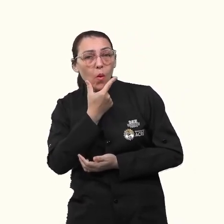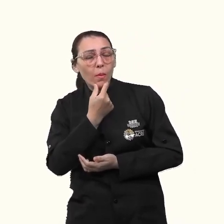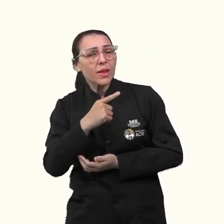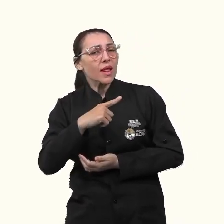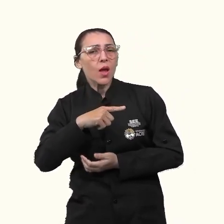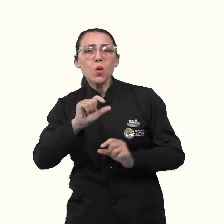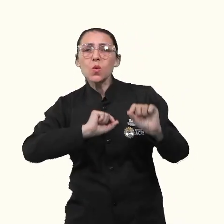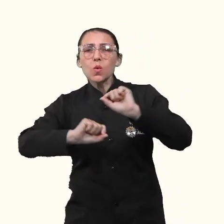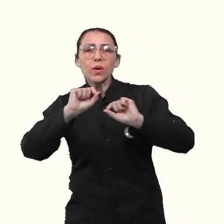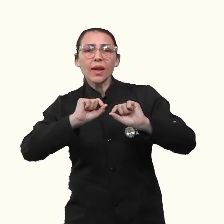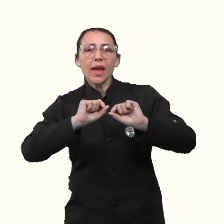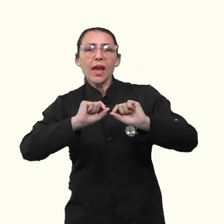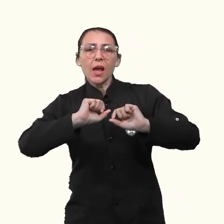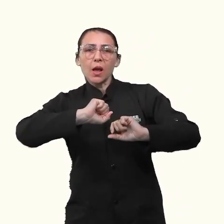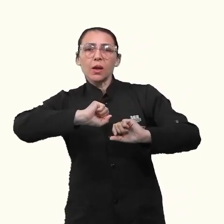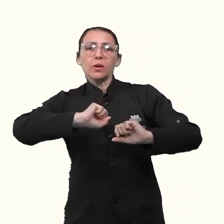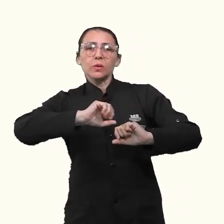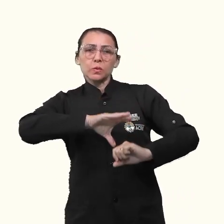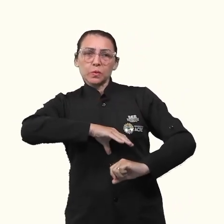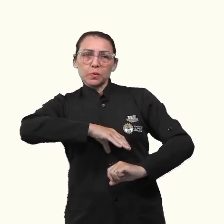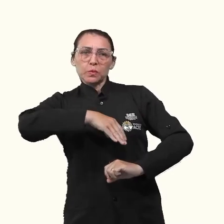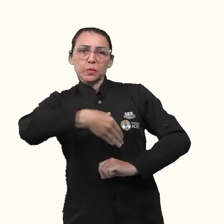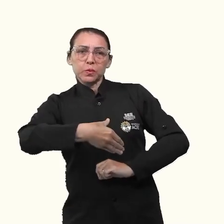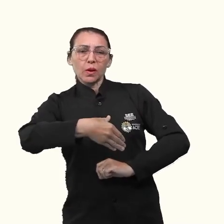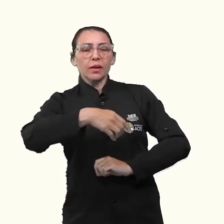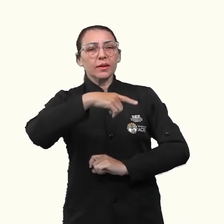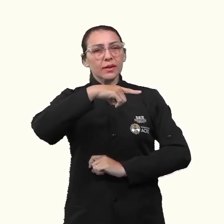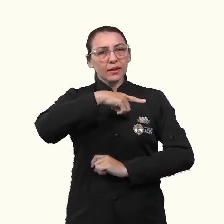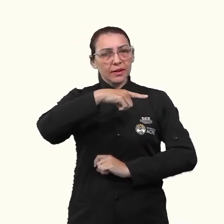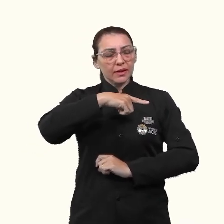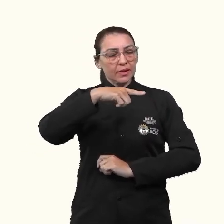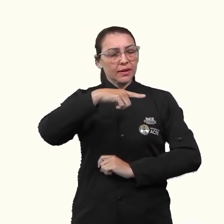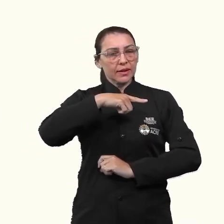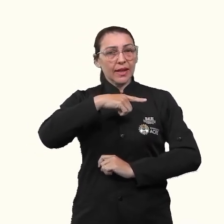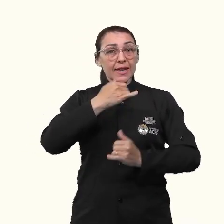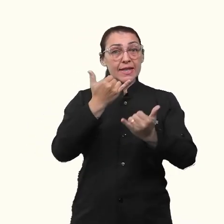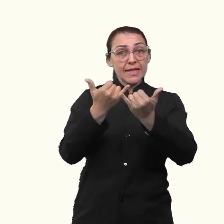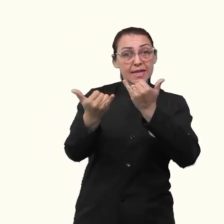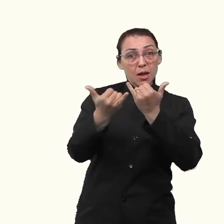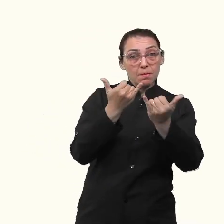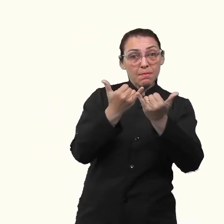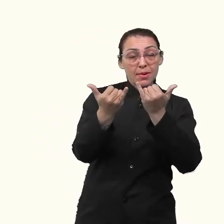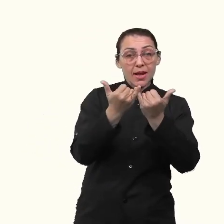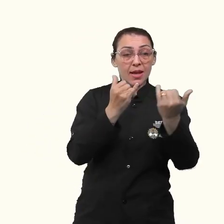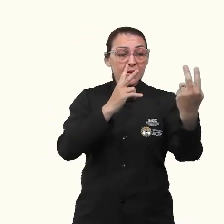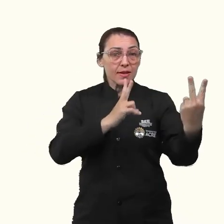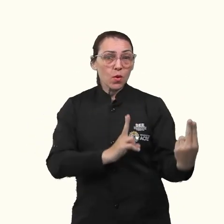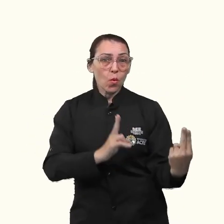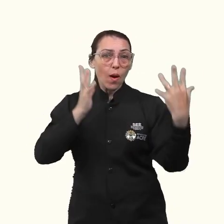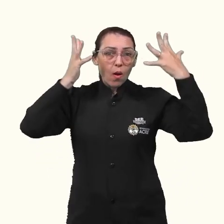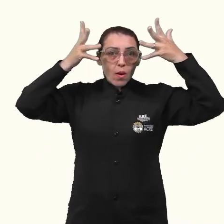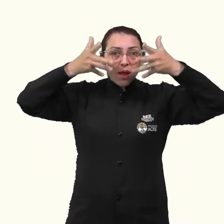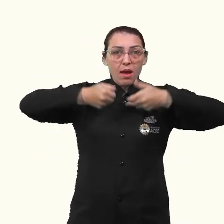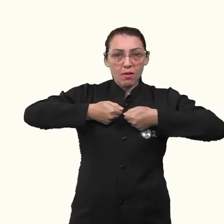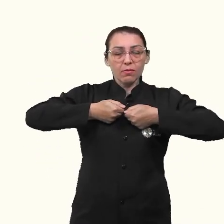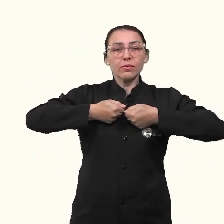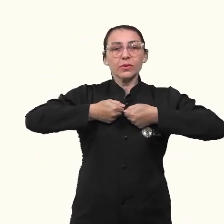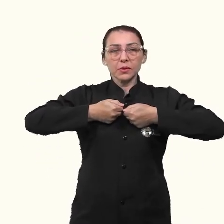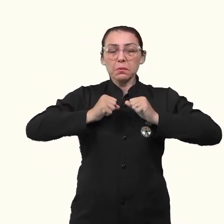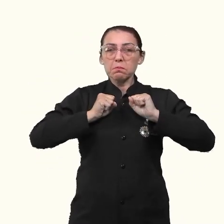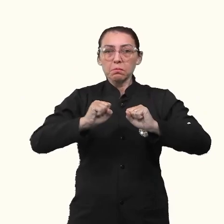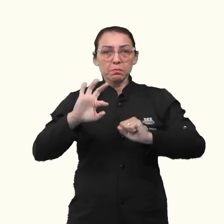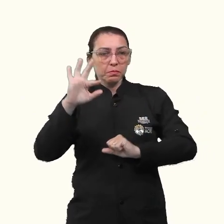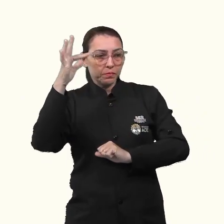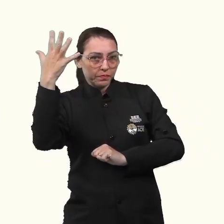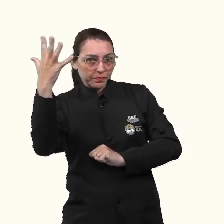o quê? Coragem, que ele tem uma certa ação referente a coisas que podem